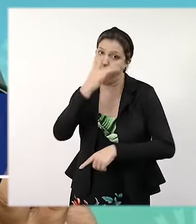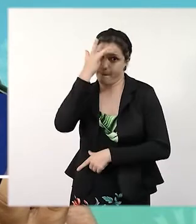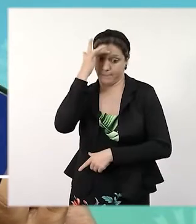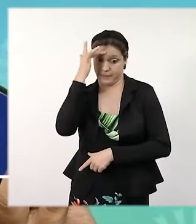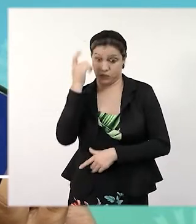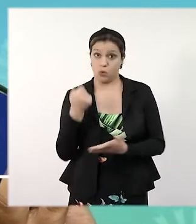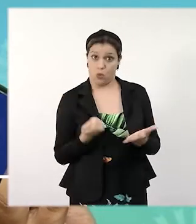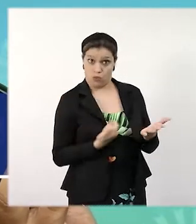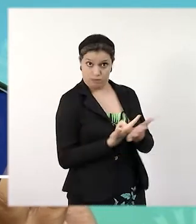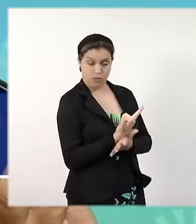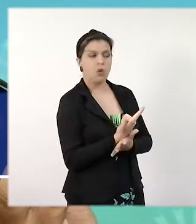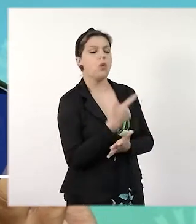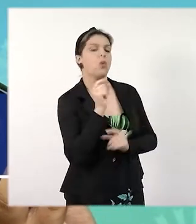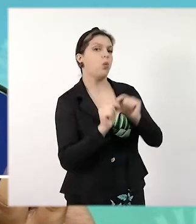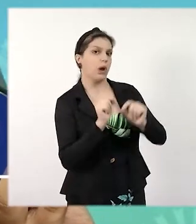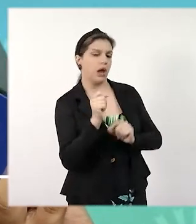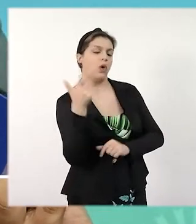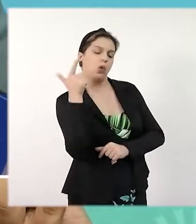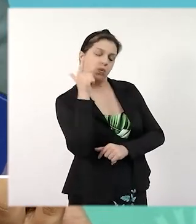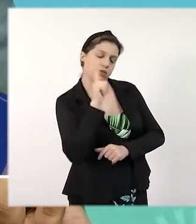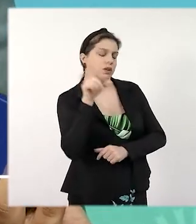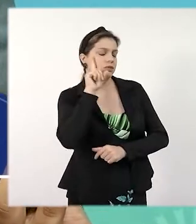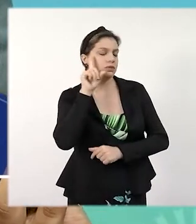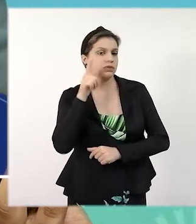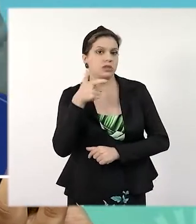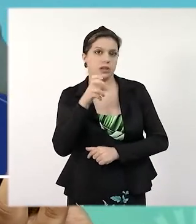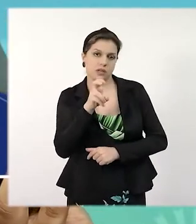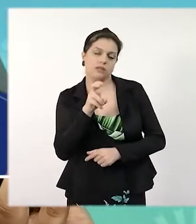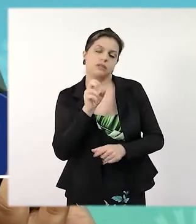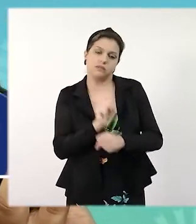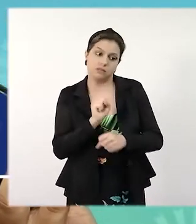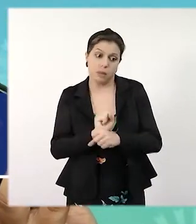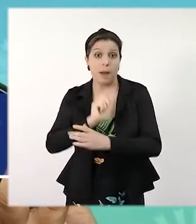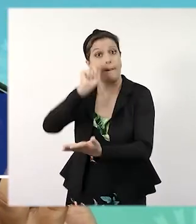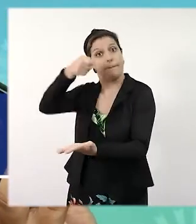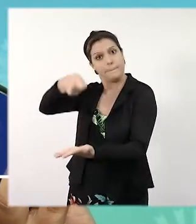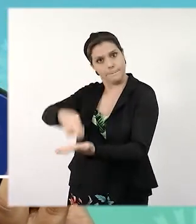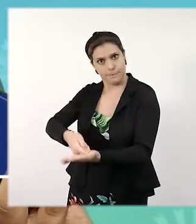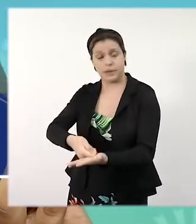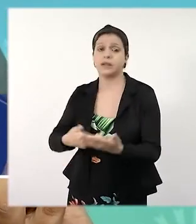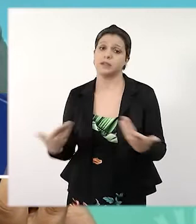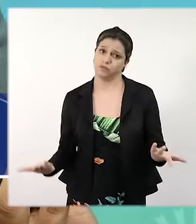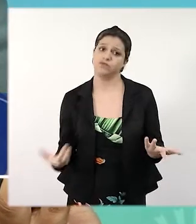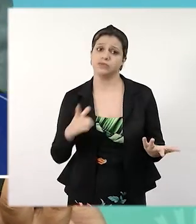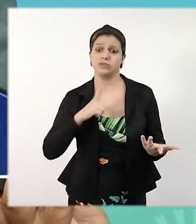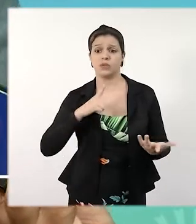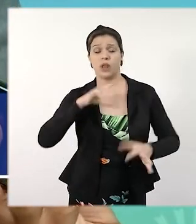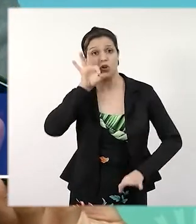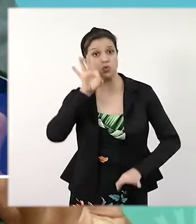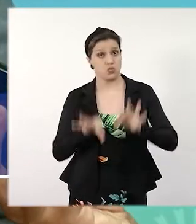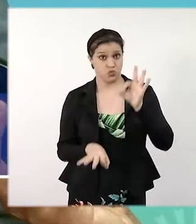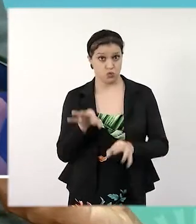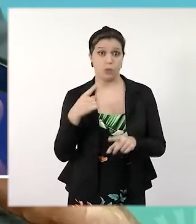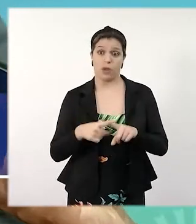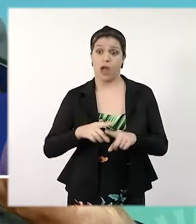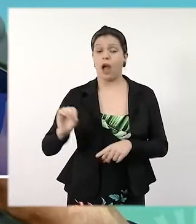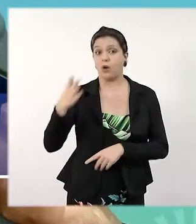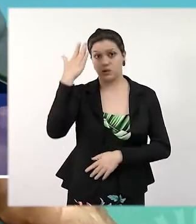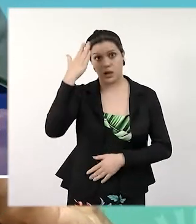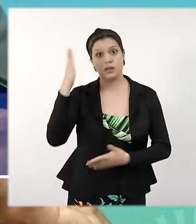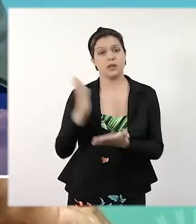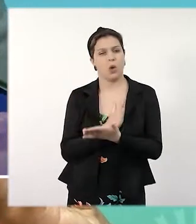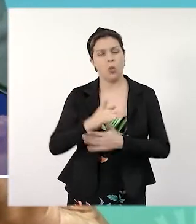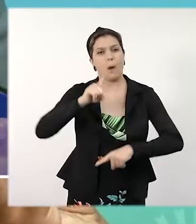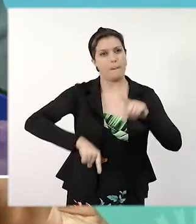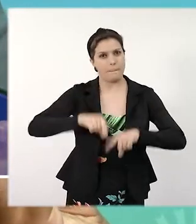aí o comprador, o comerciante, ele tem 15 dias para liquidar esta guia. Dessa forma, além de ser muito justo, como já acontece